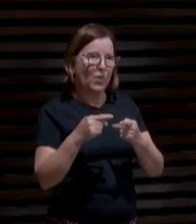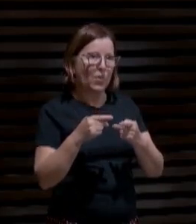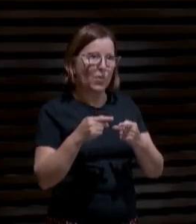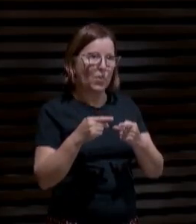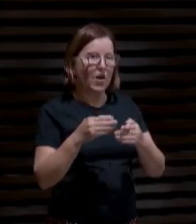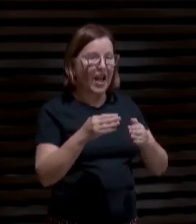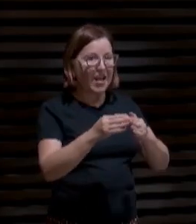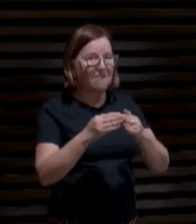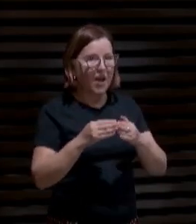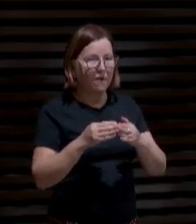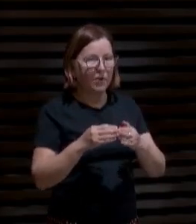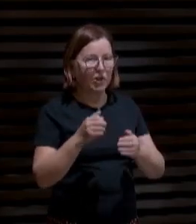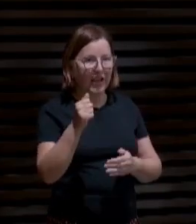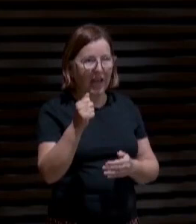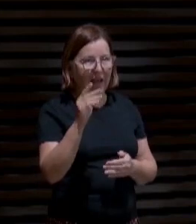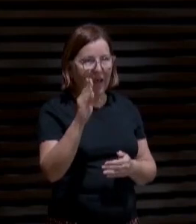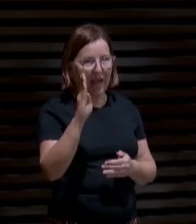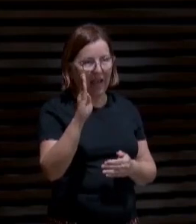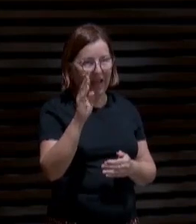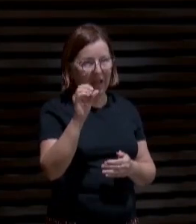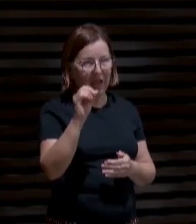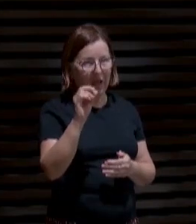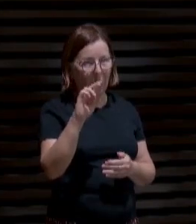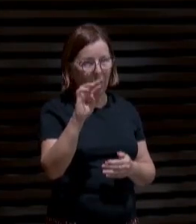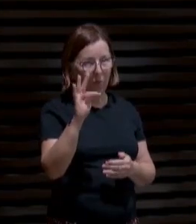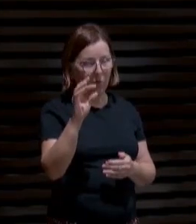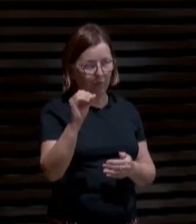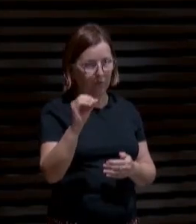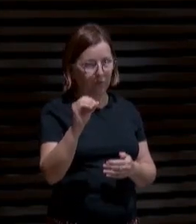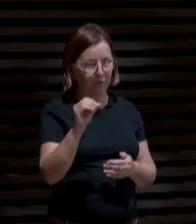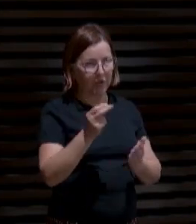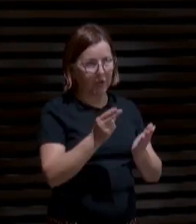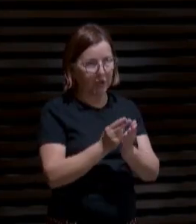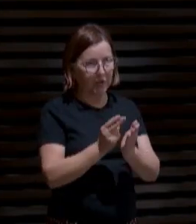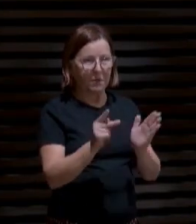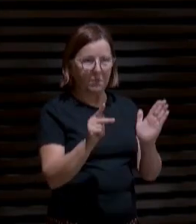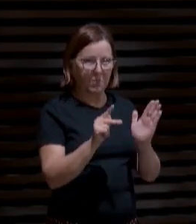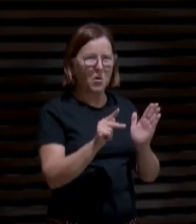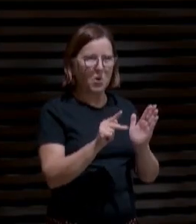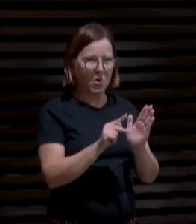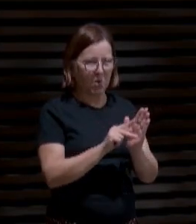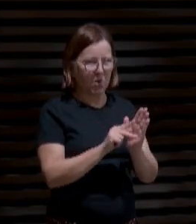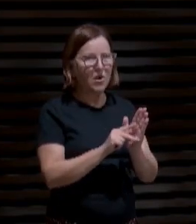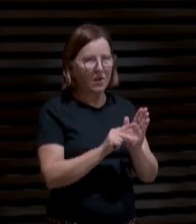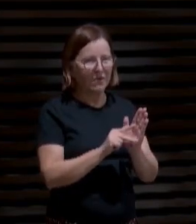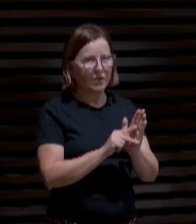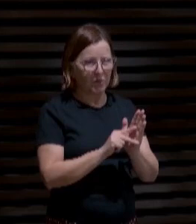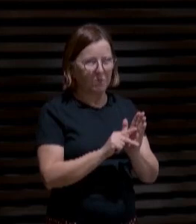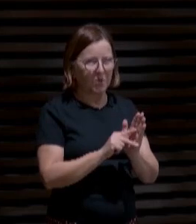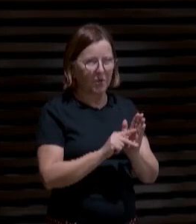os companheiros de partido ficaram abismados. E no meio da sua